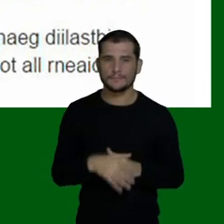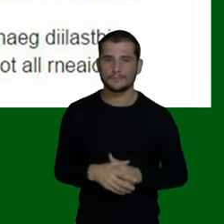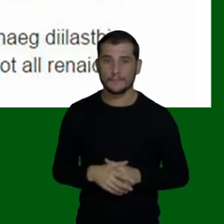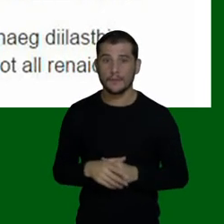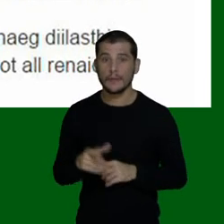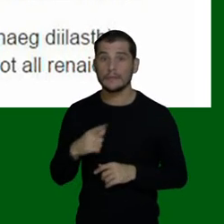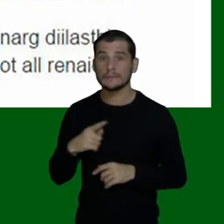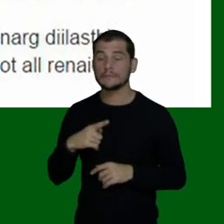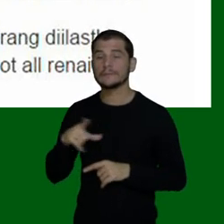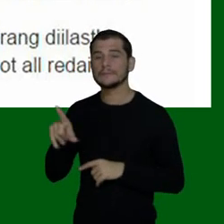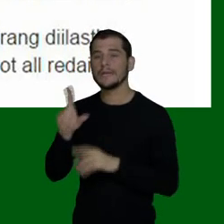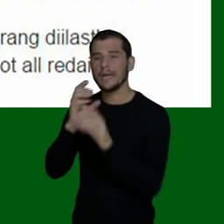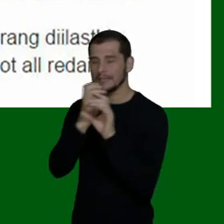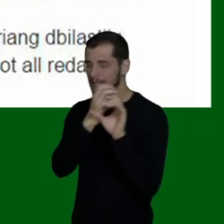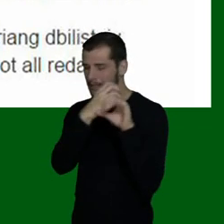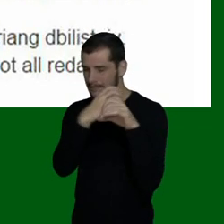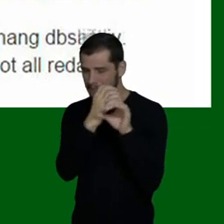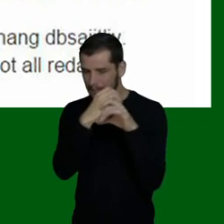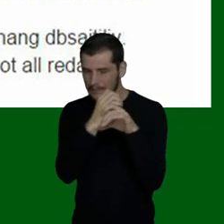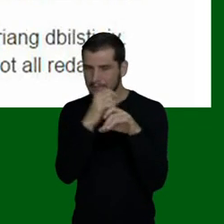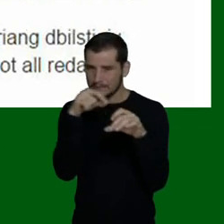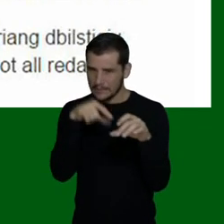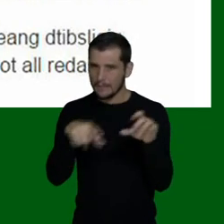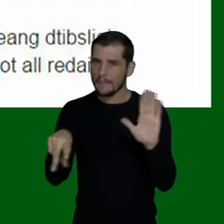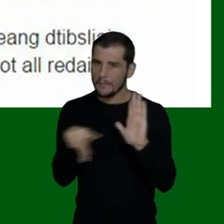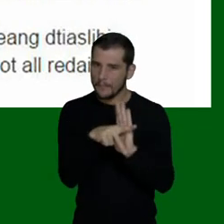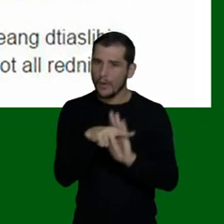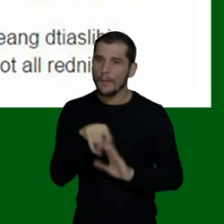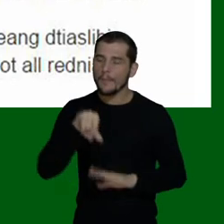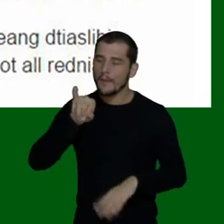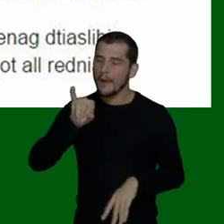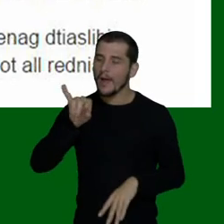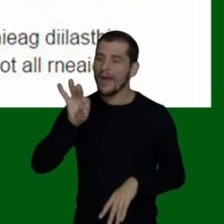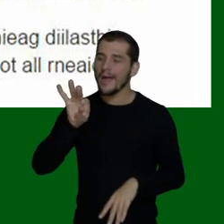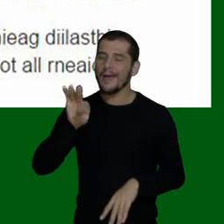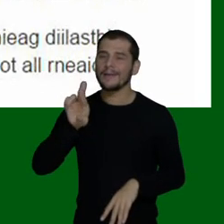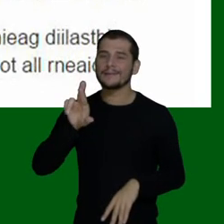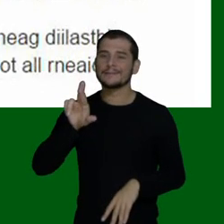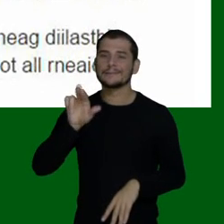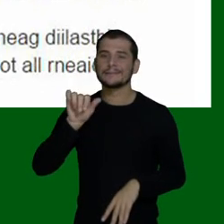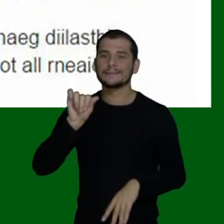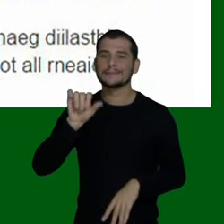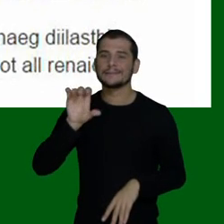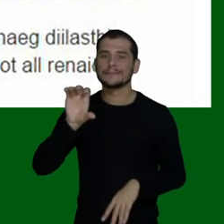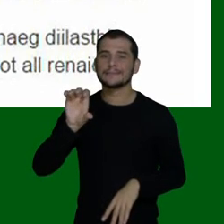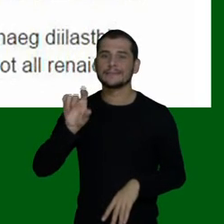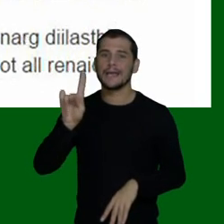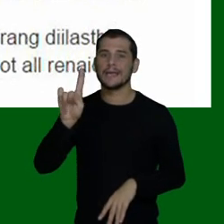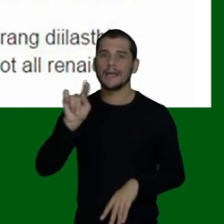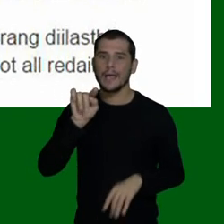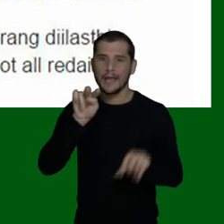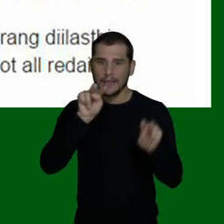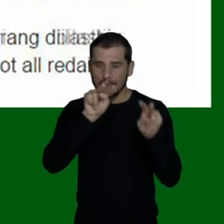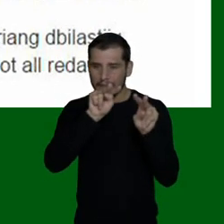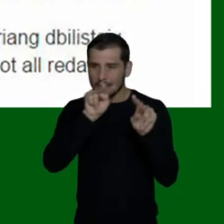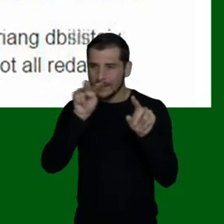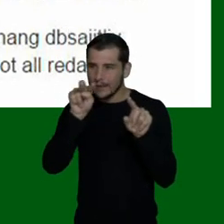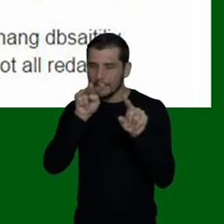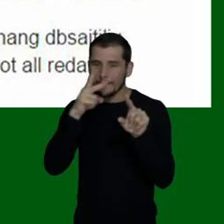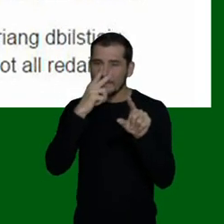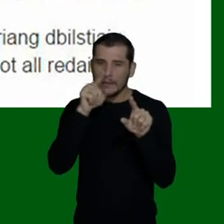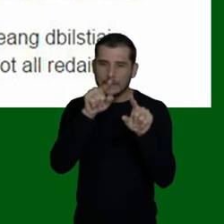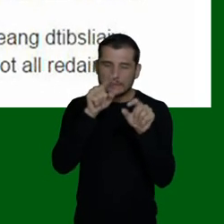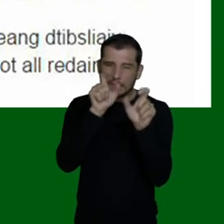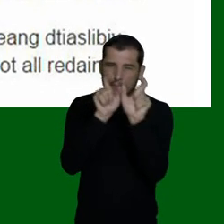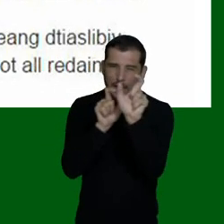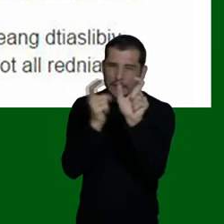it track que também é outra pesquisa que eles leem vão até aqui voltam então ficam nessa palavra vão